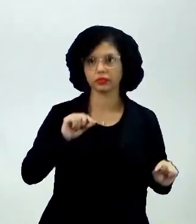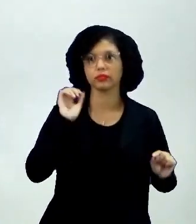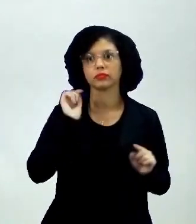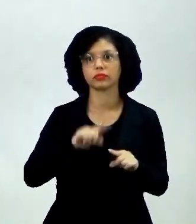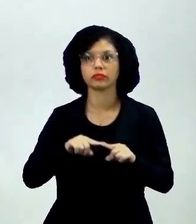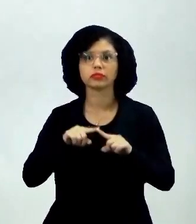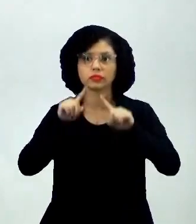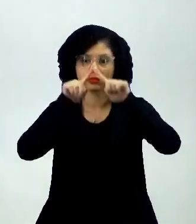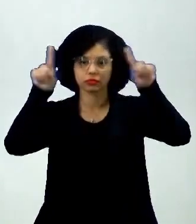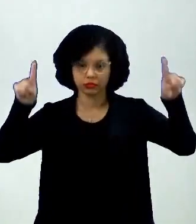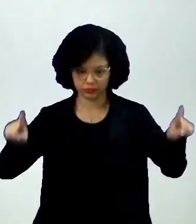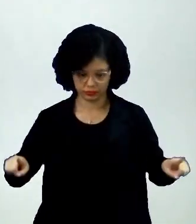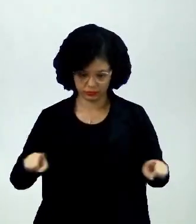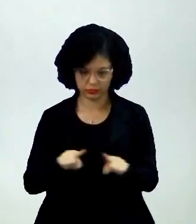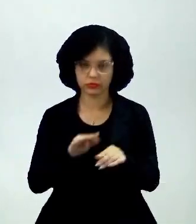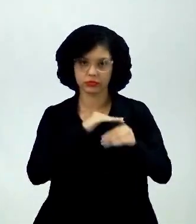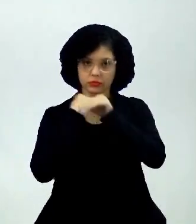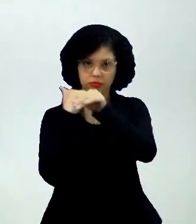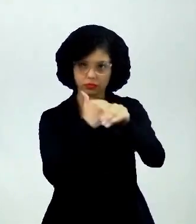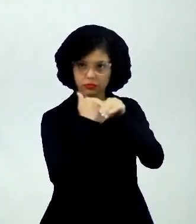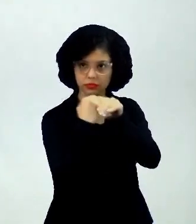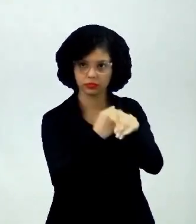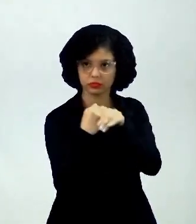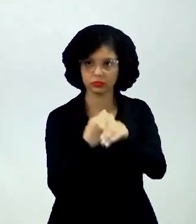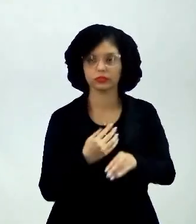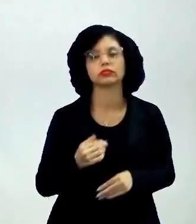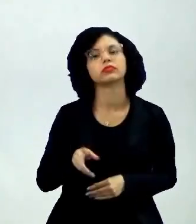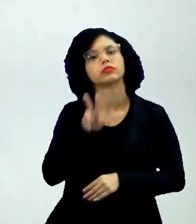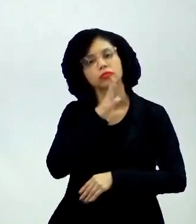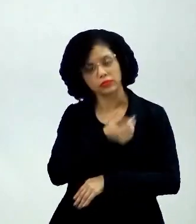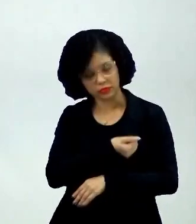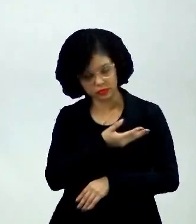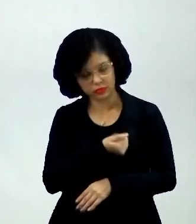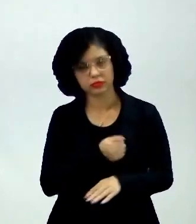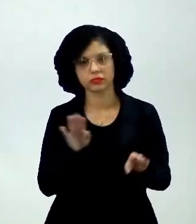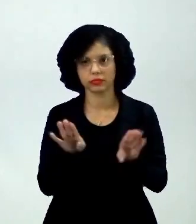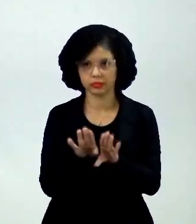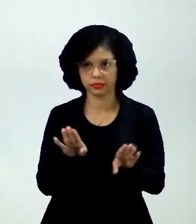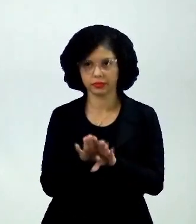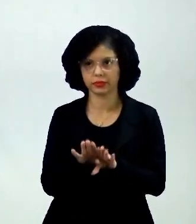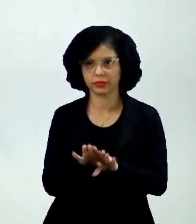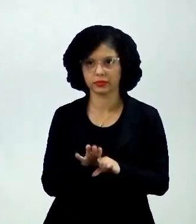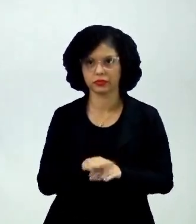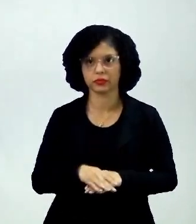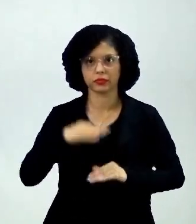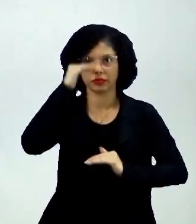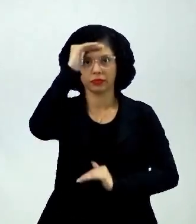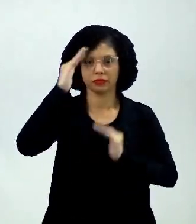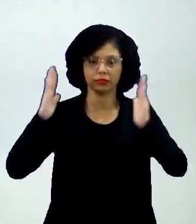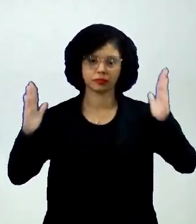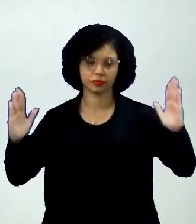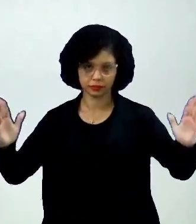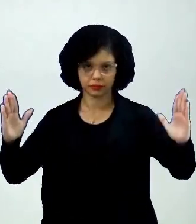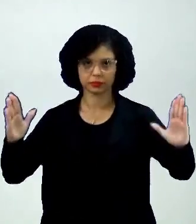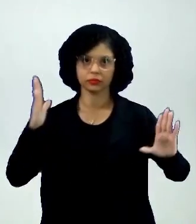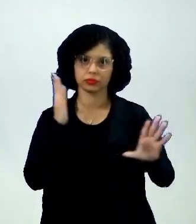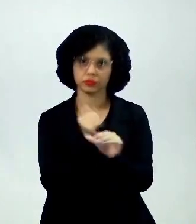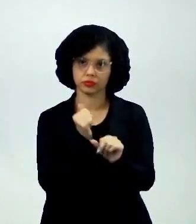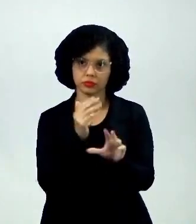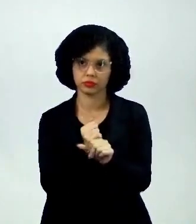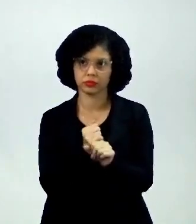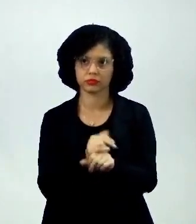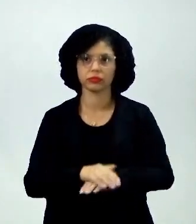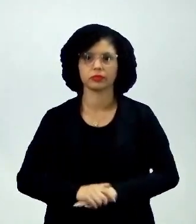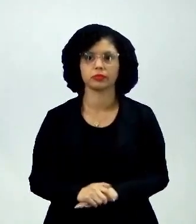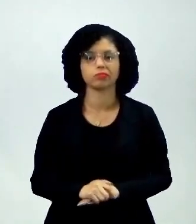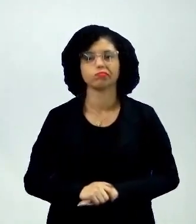aí os tamanhos das extremidades, eles vão ser iguais, né? Então, eu vou pegar aqui as linhas paralelas, então, do